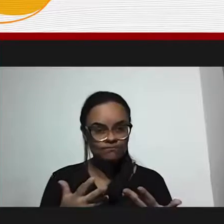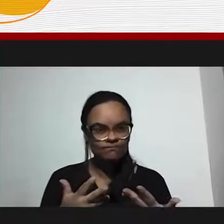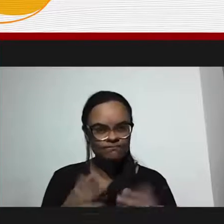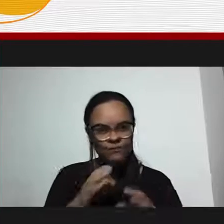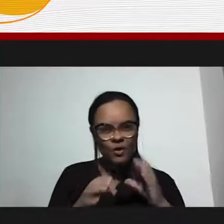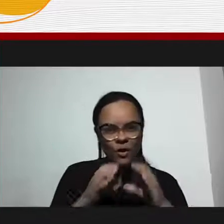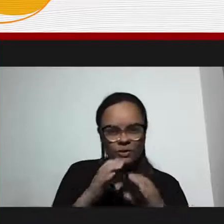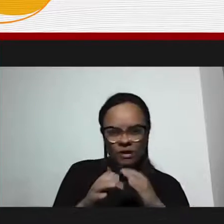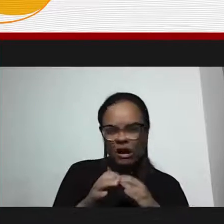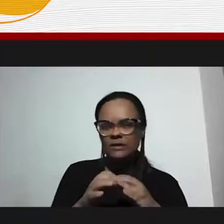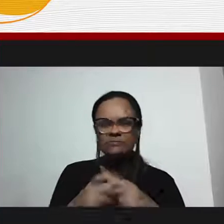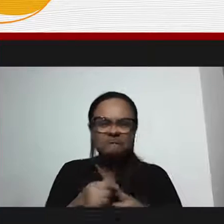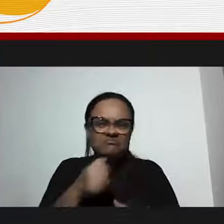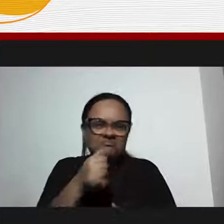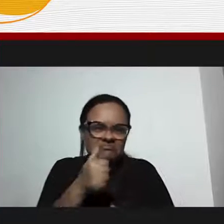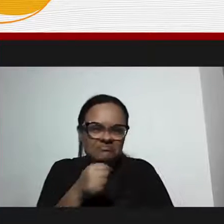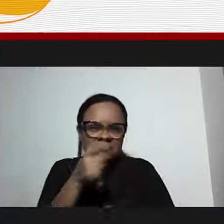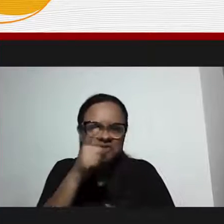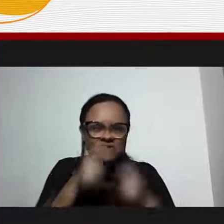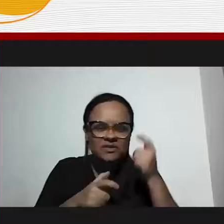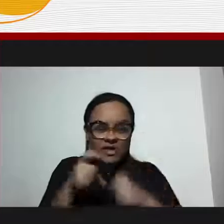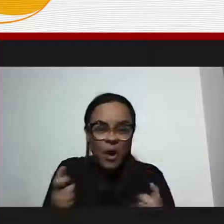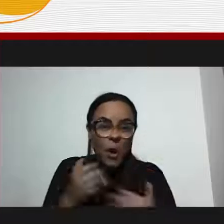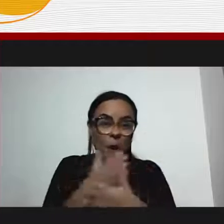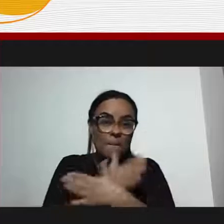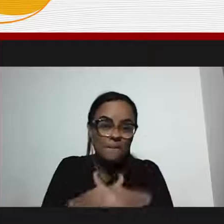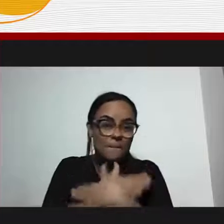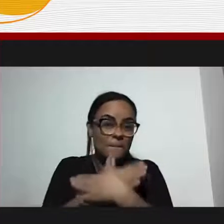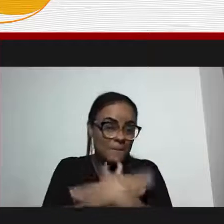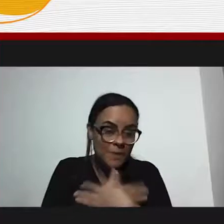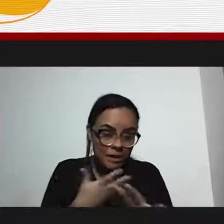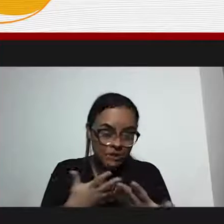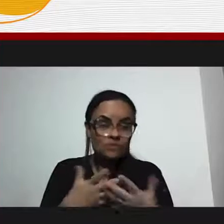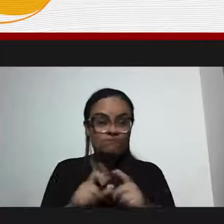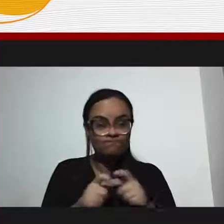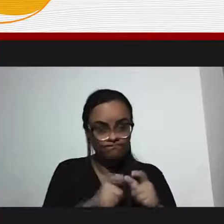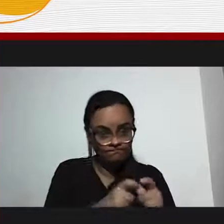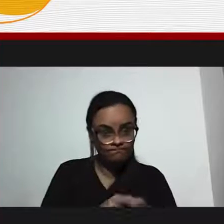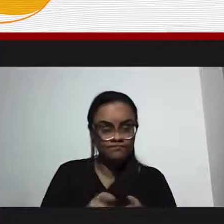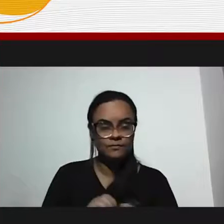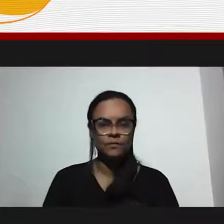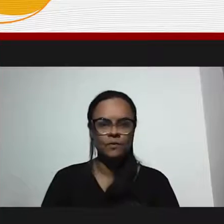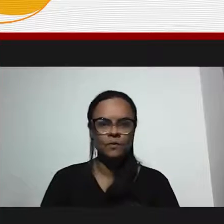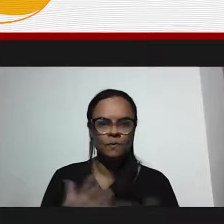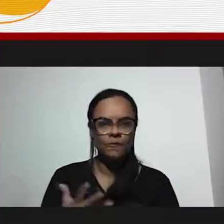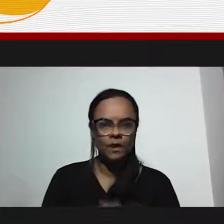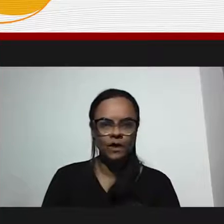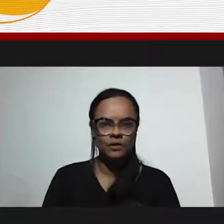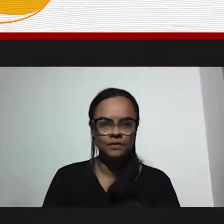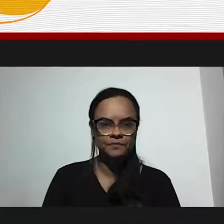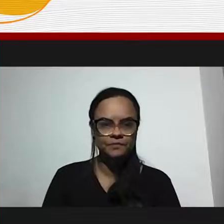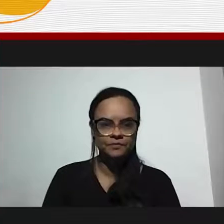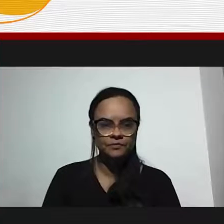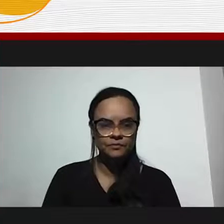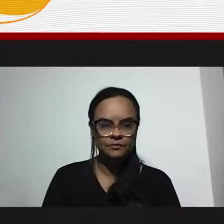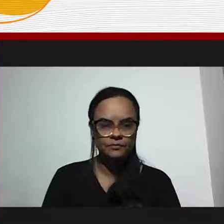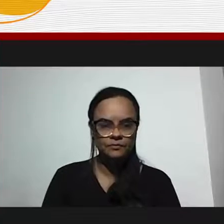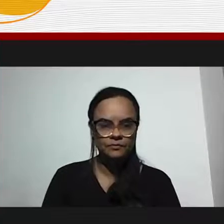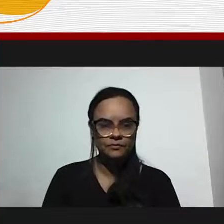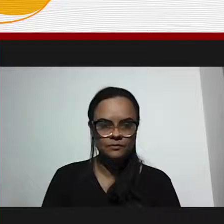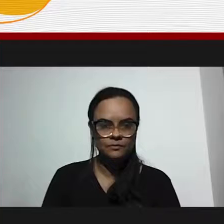poucas pessoas, porque a maioria me abraçava, a maioria me acolhia. Eu sempre, você